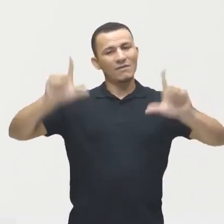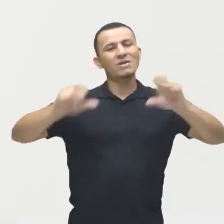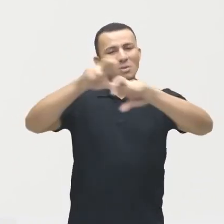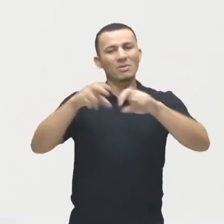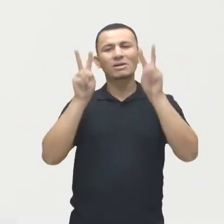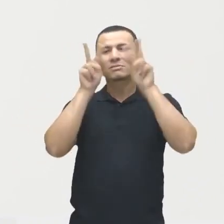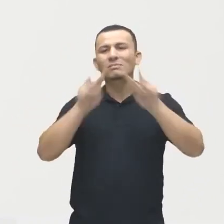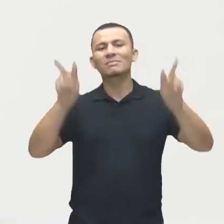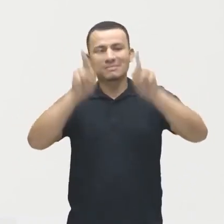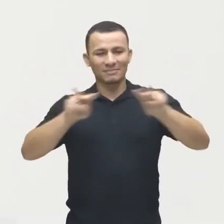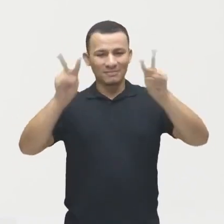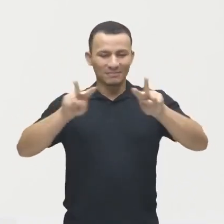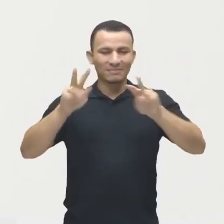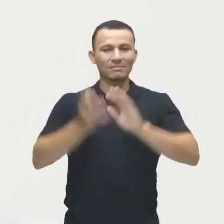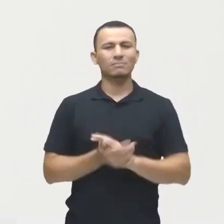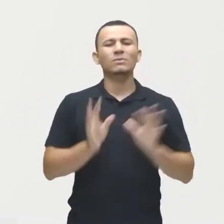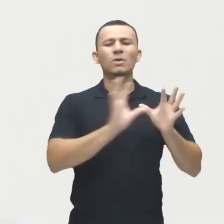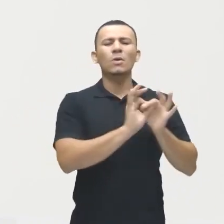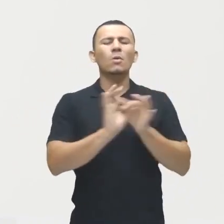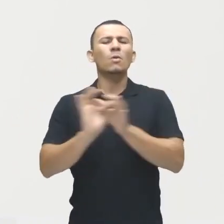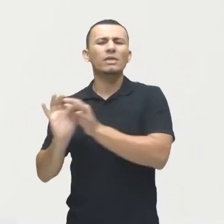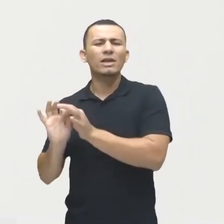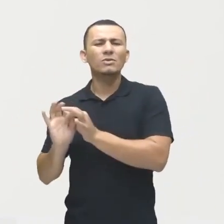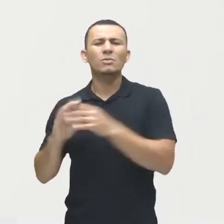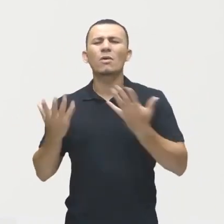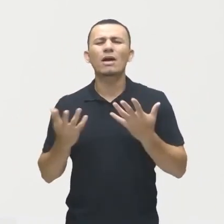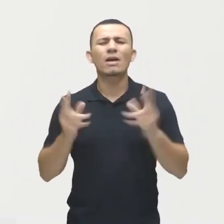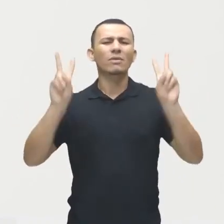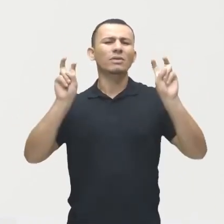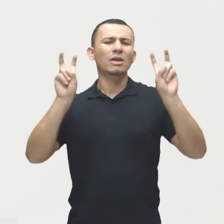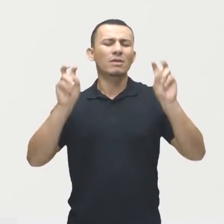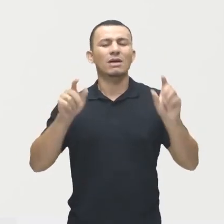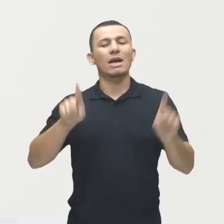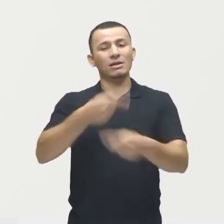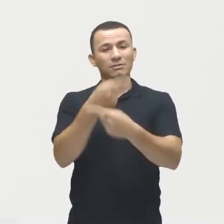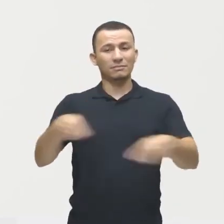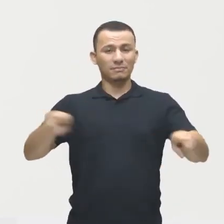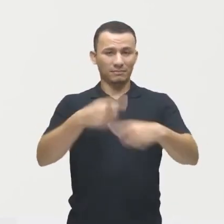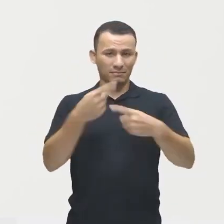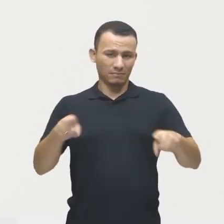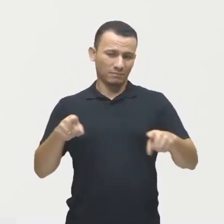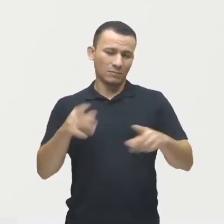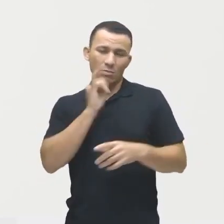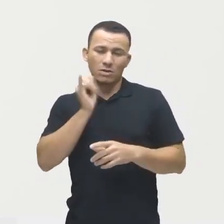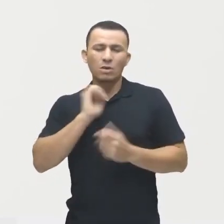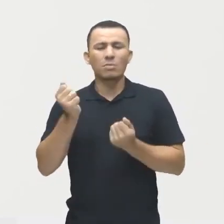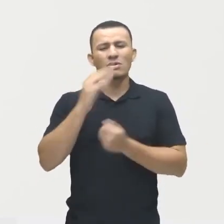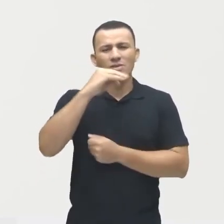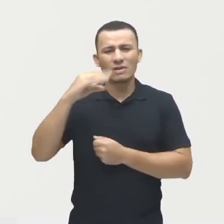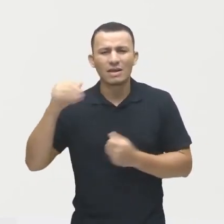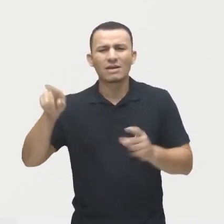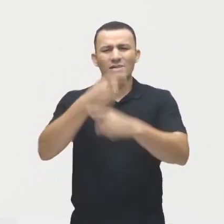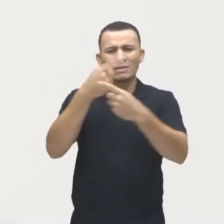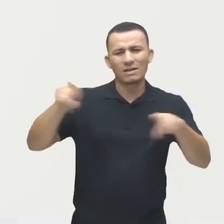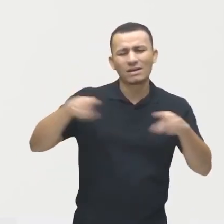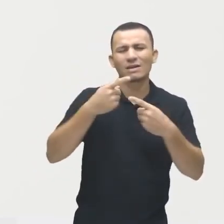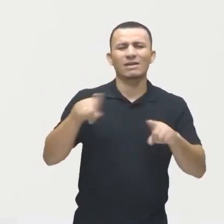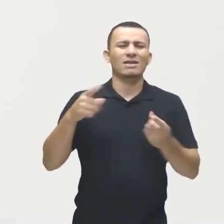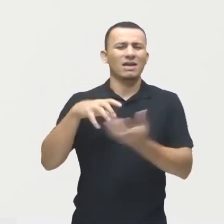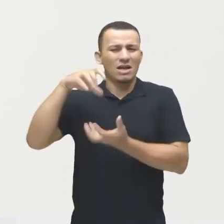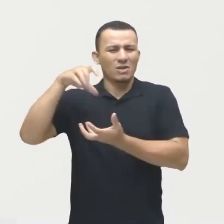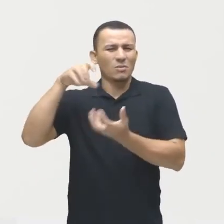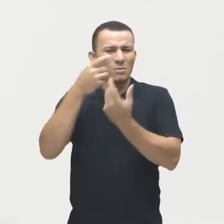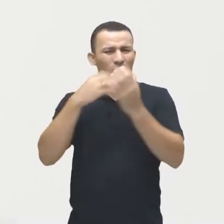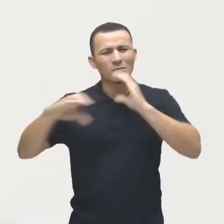é um programa de calouros, tem crianças cantando, tem adultos cantando, tem falando um pouco da vida do artista, que no caso